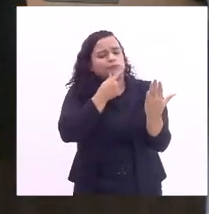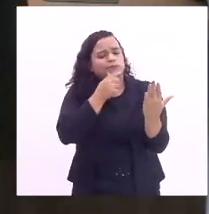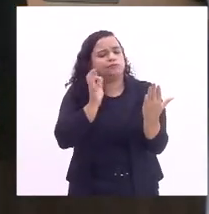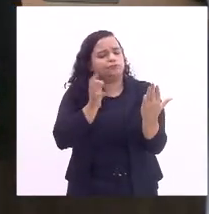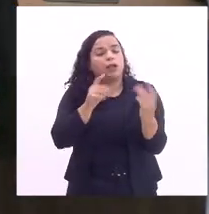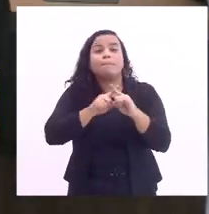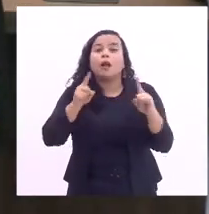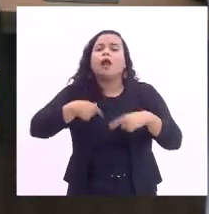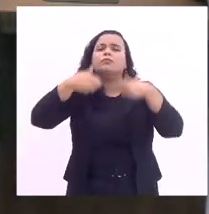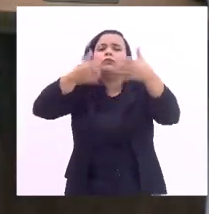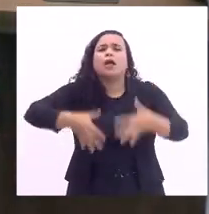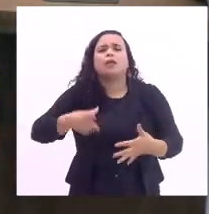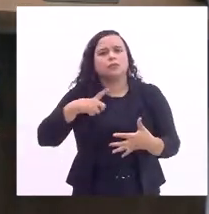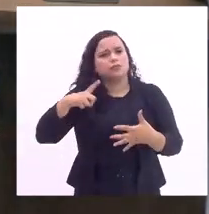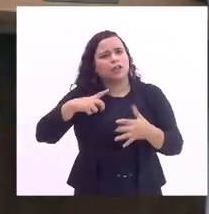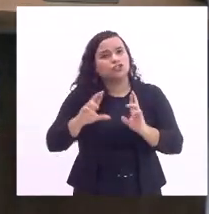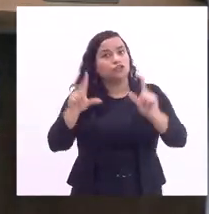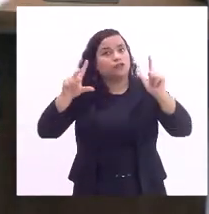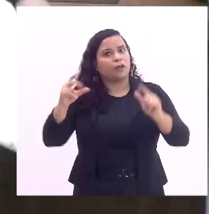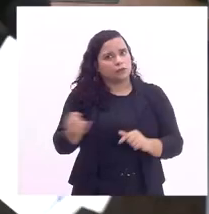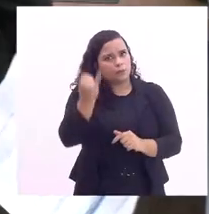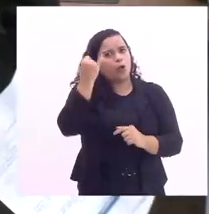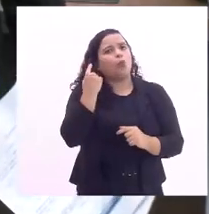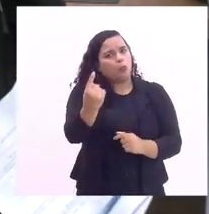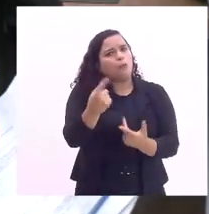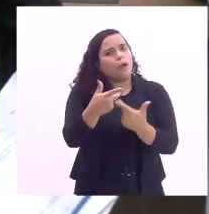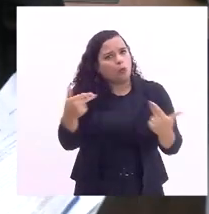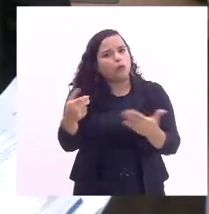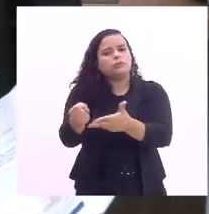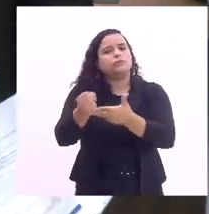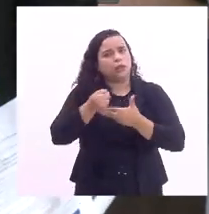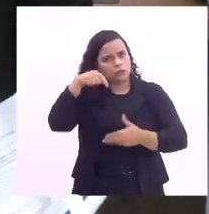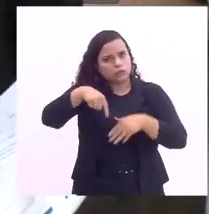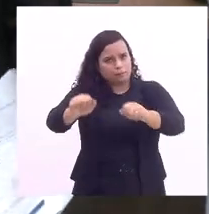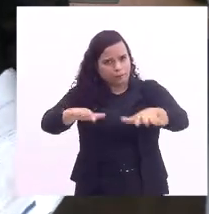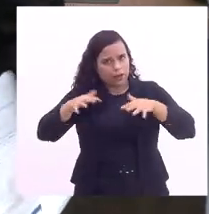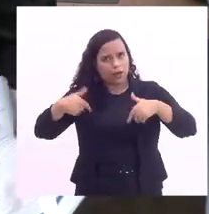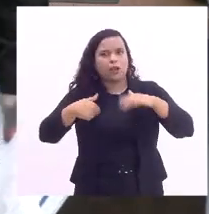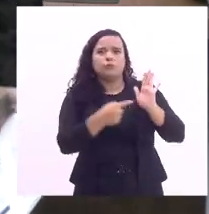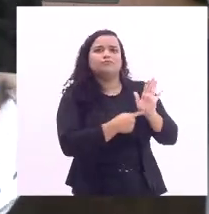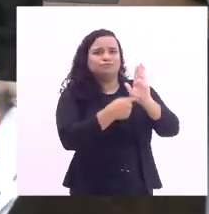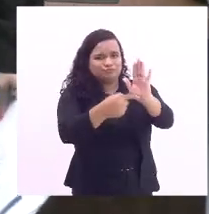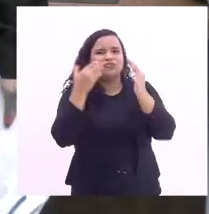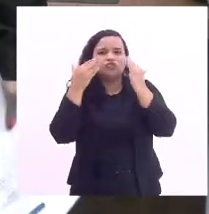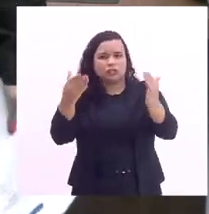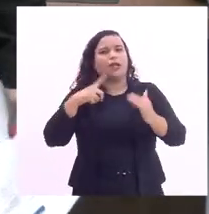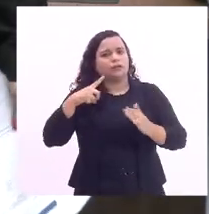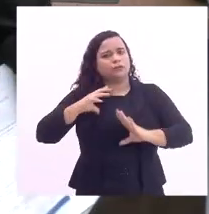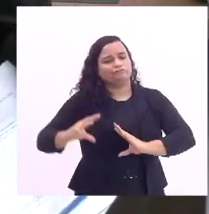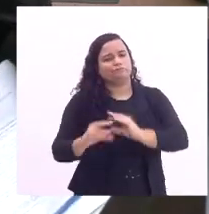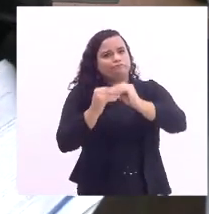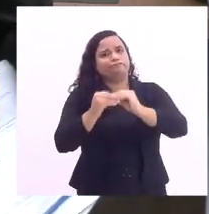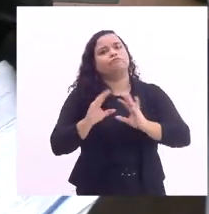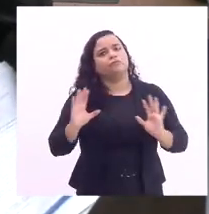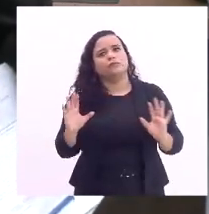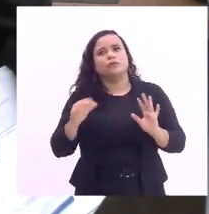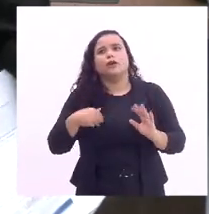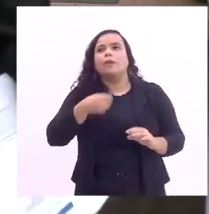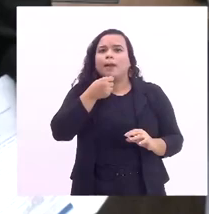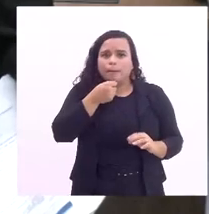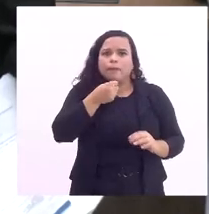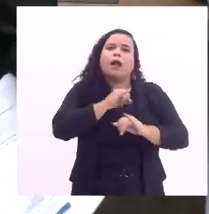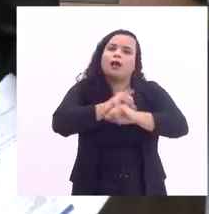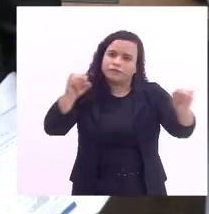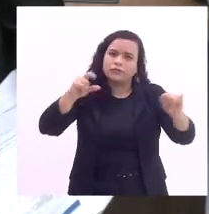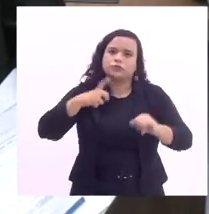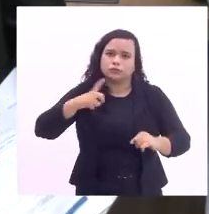pelo menos uma diferença importante com esse texto. Se ele fosse trazido para o plenário hoje, eu apresentaria um destaque. Falo logo aqui no microfone para